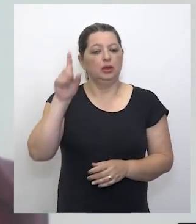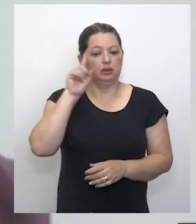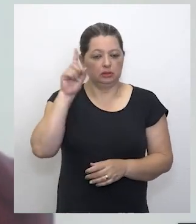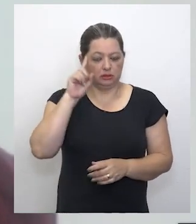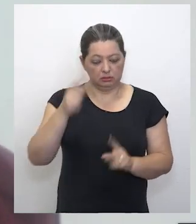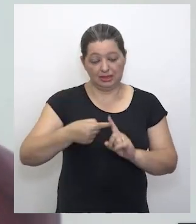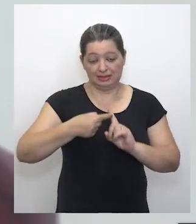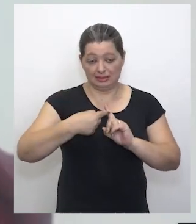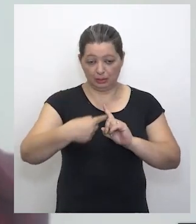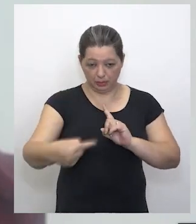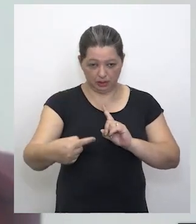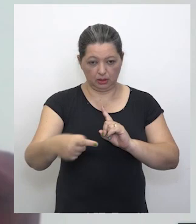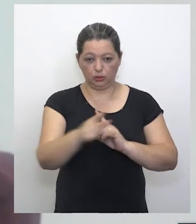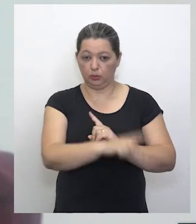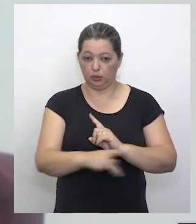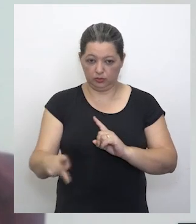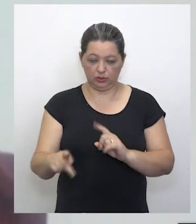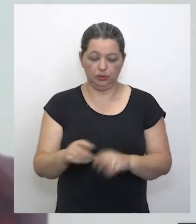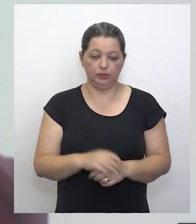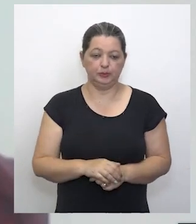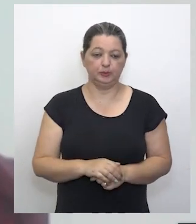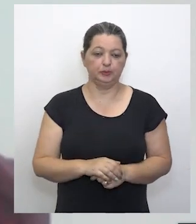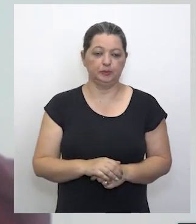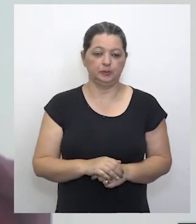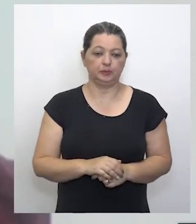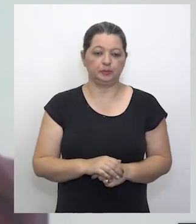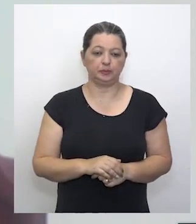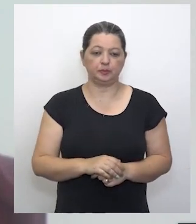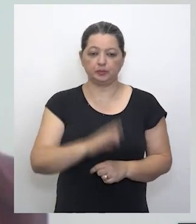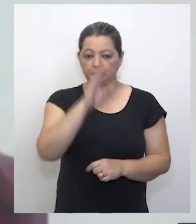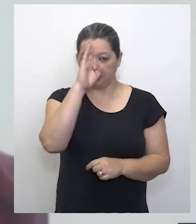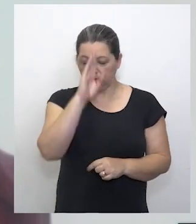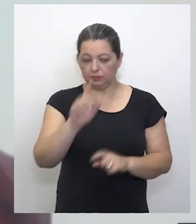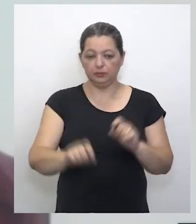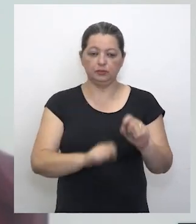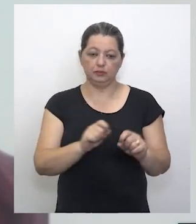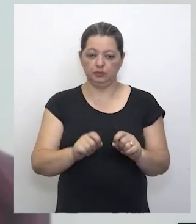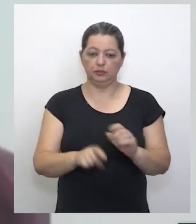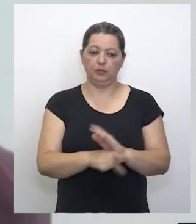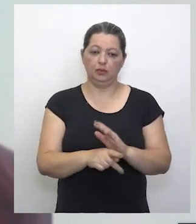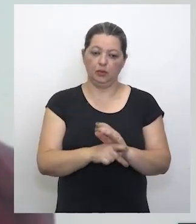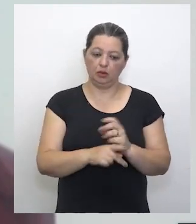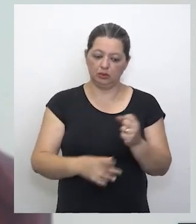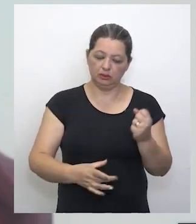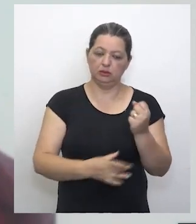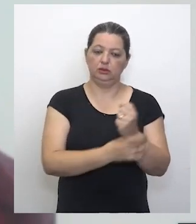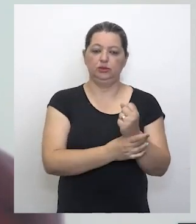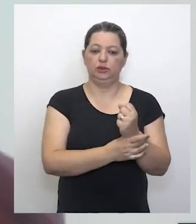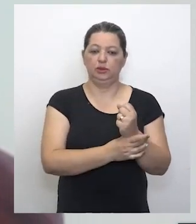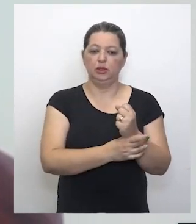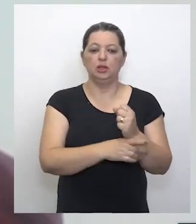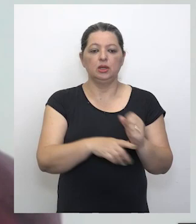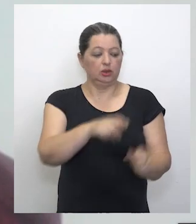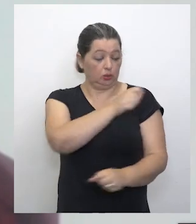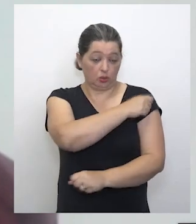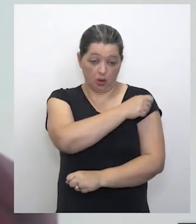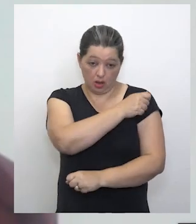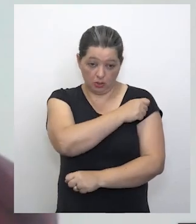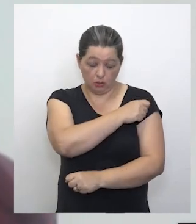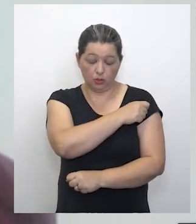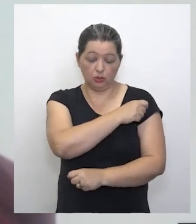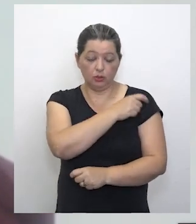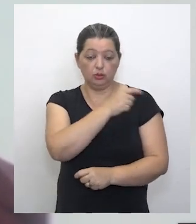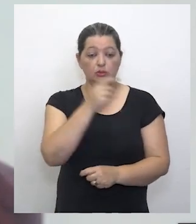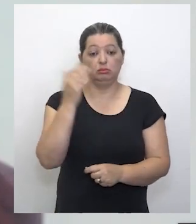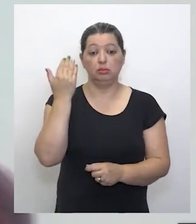semanal, e elas têm papel fundamental, pois garantem a aproximação do estudante com a sua escrita, né? Elas garantem